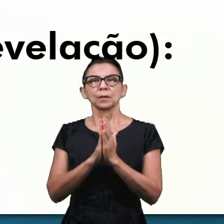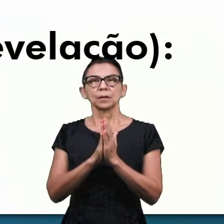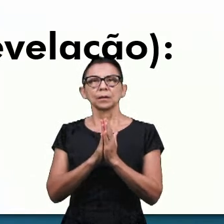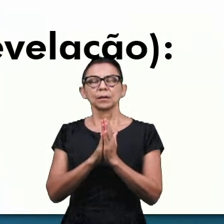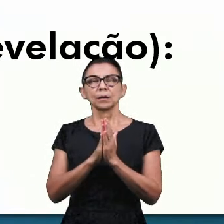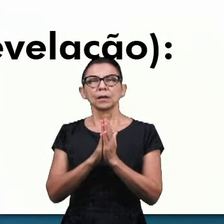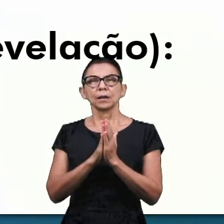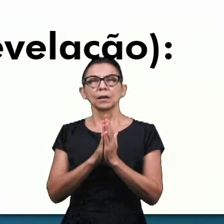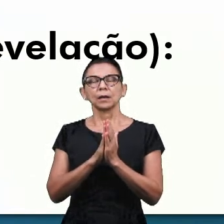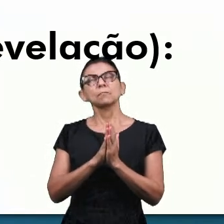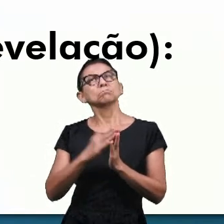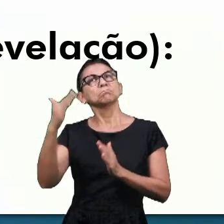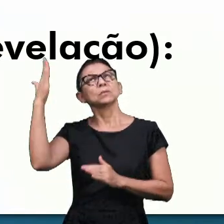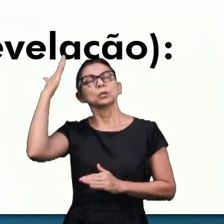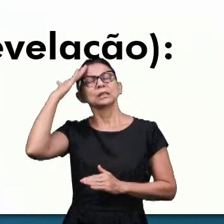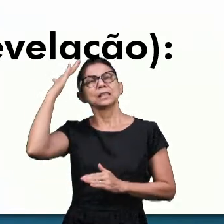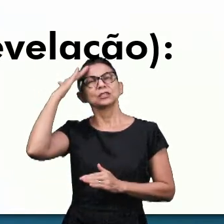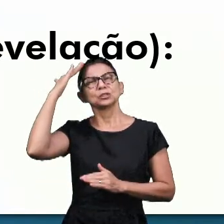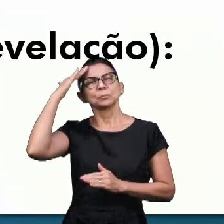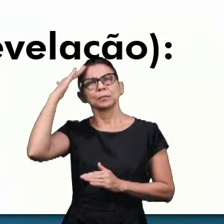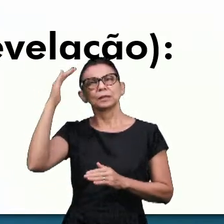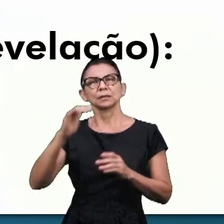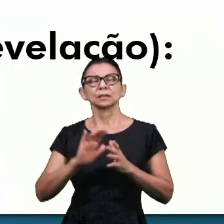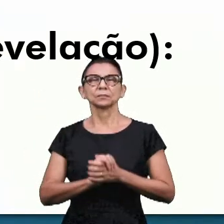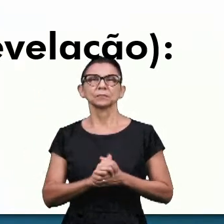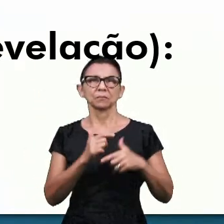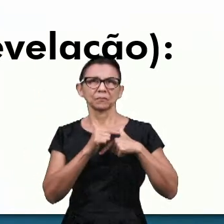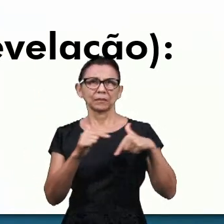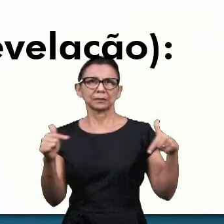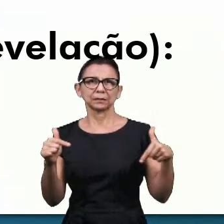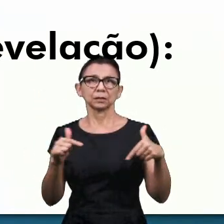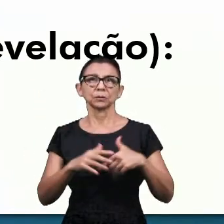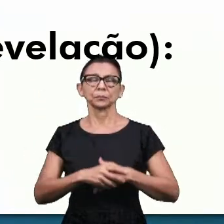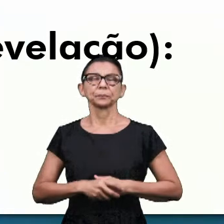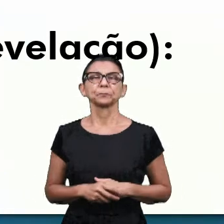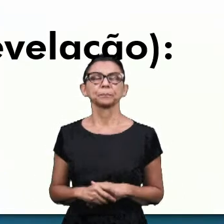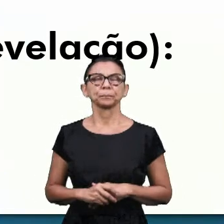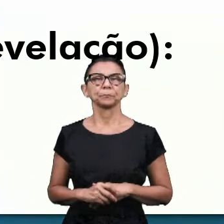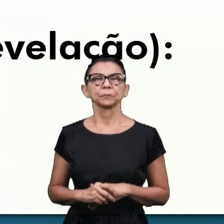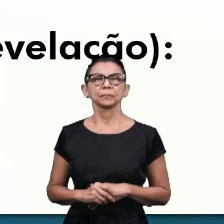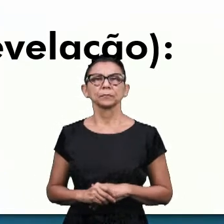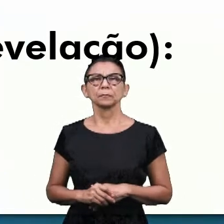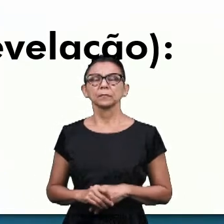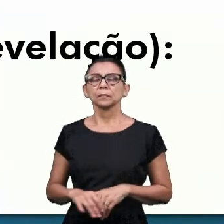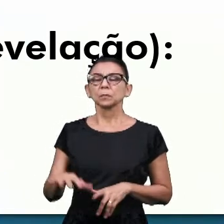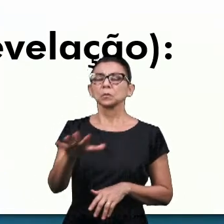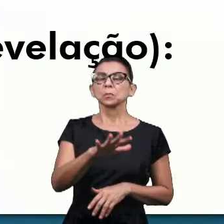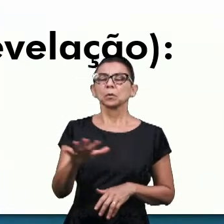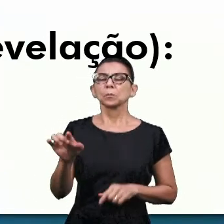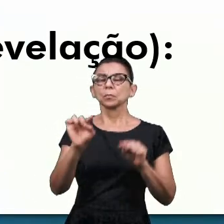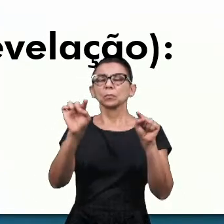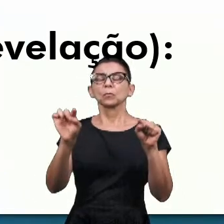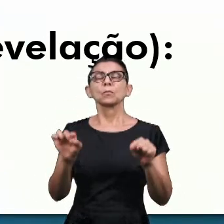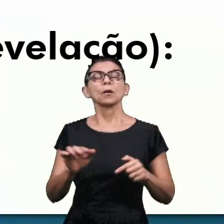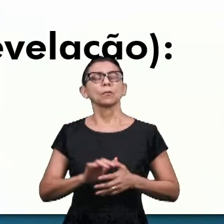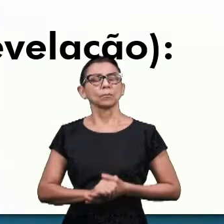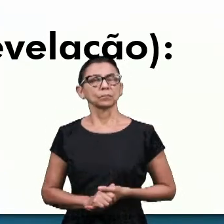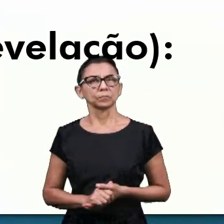o entendimento que nós tivemos dessa parábola do grão de mostarda. Qual foi o campo? Segundo, quem